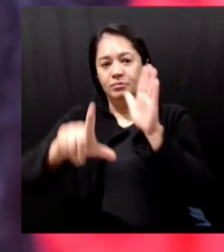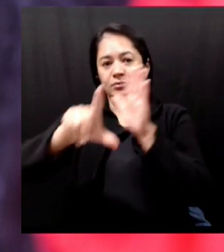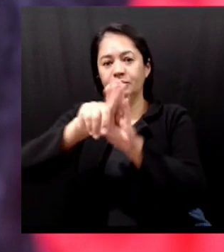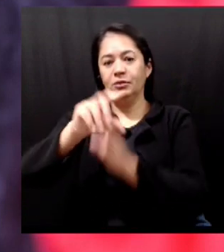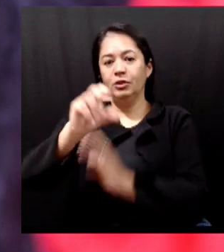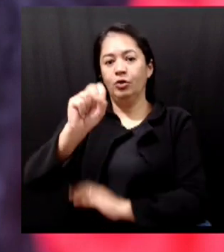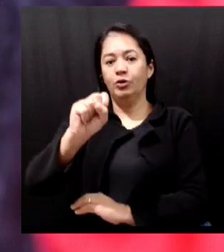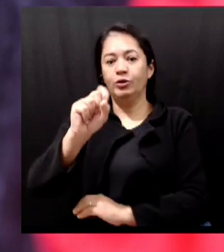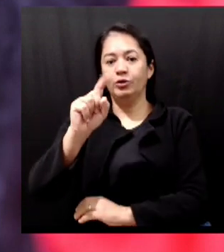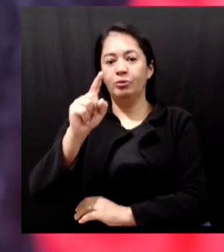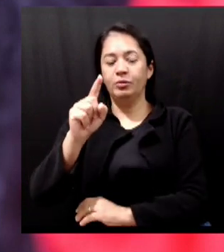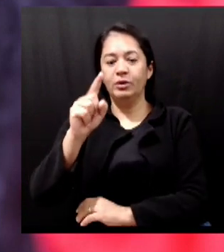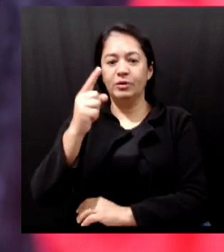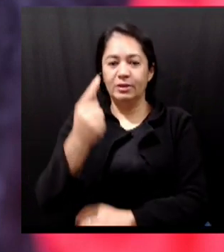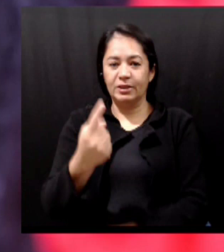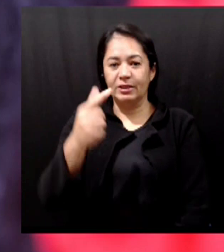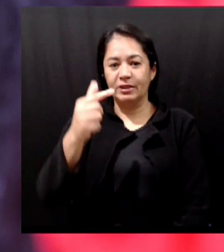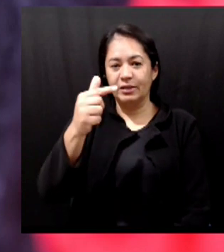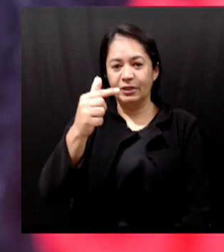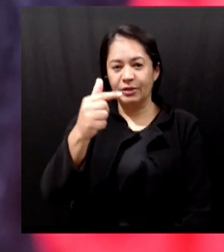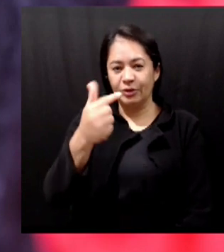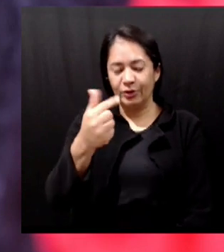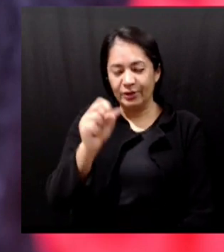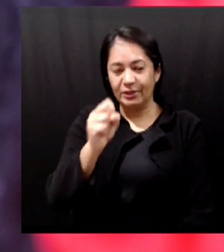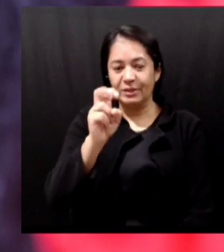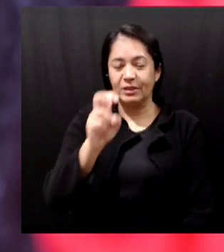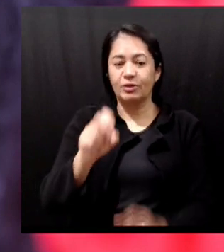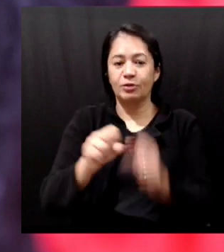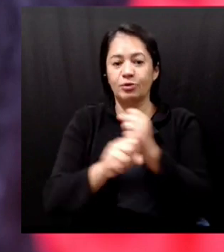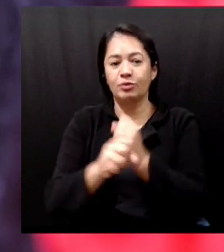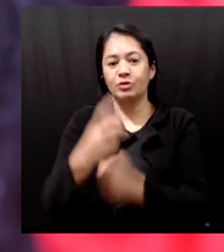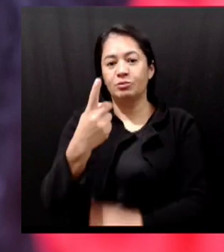de 94 e regulamentado pelo Decreto